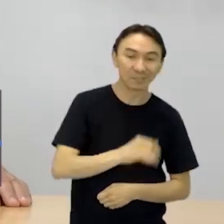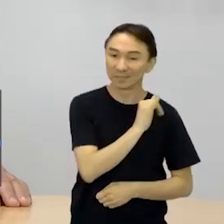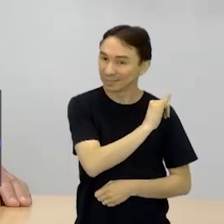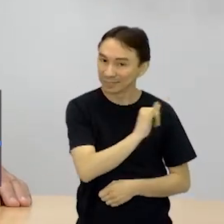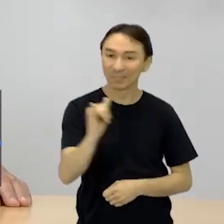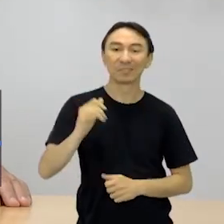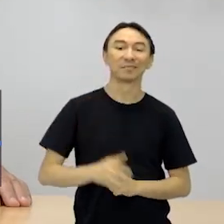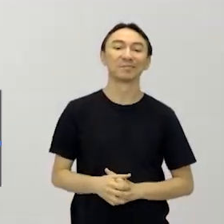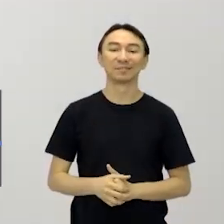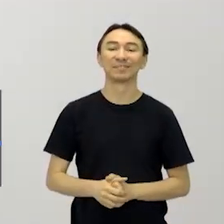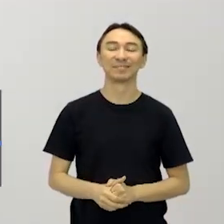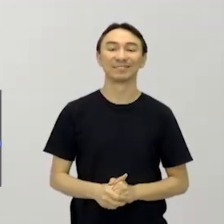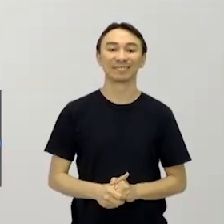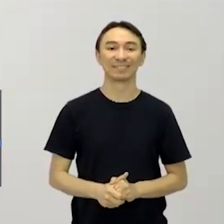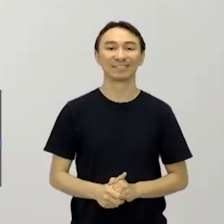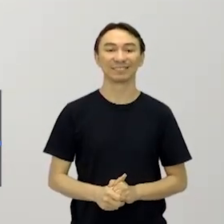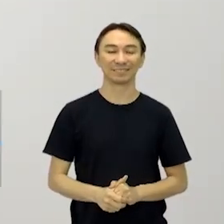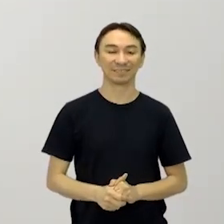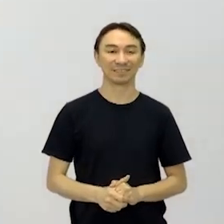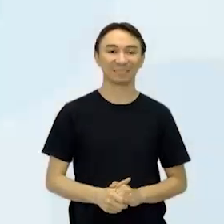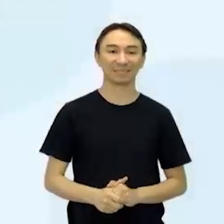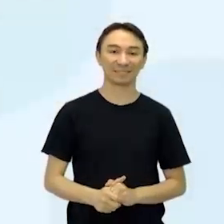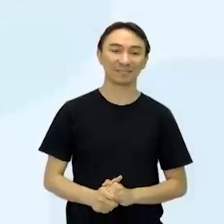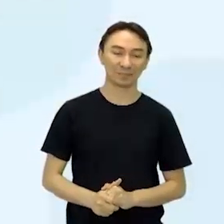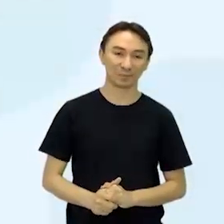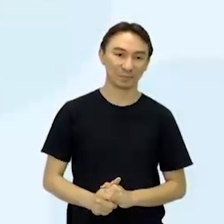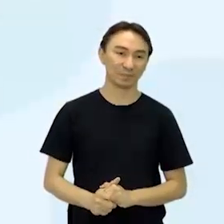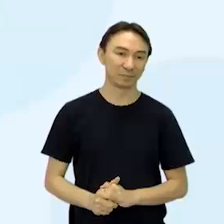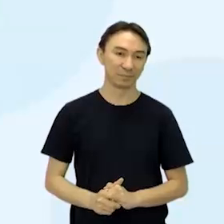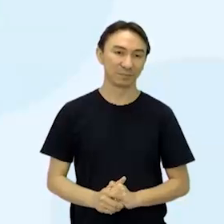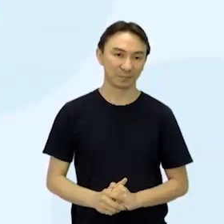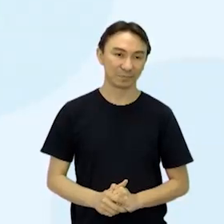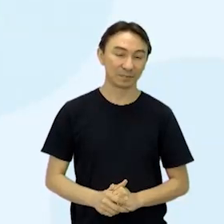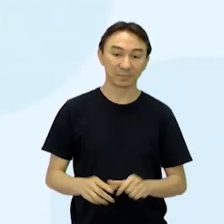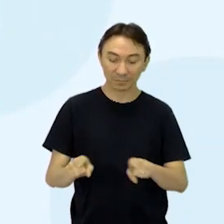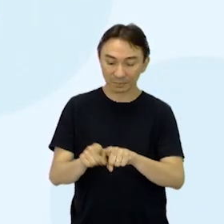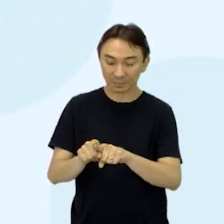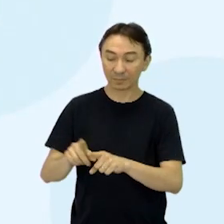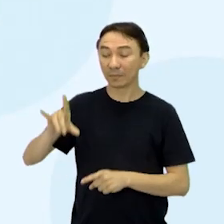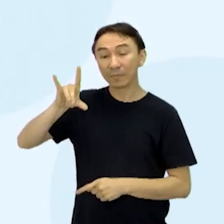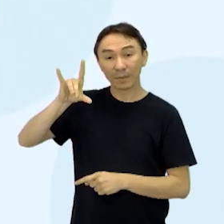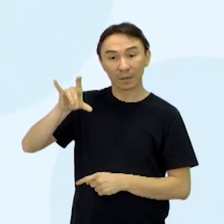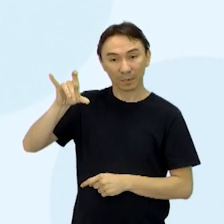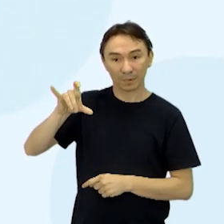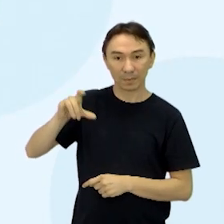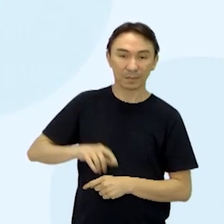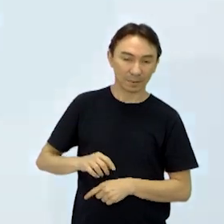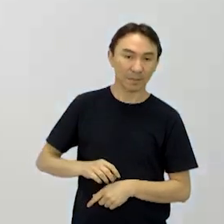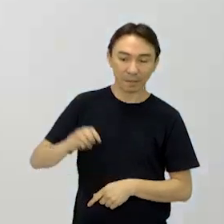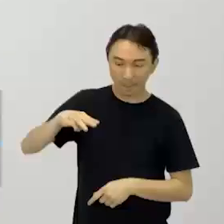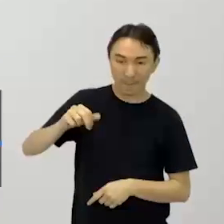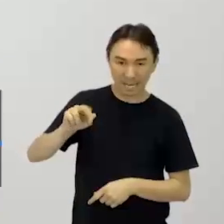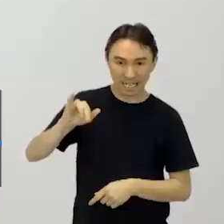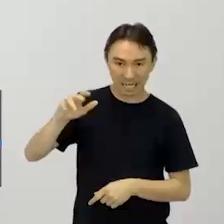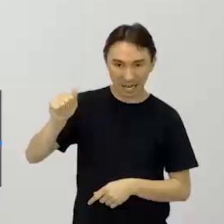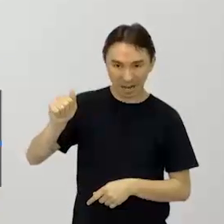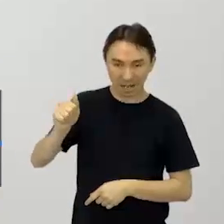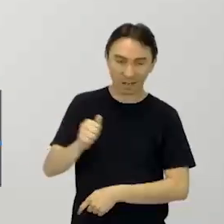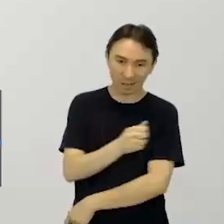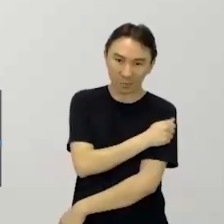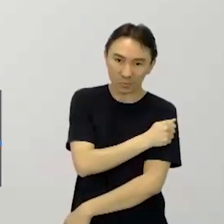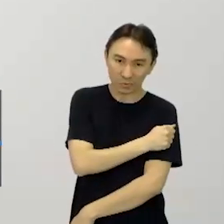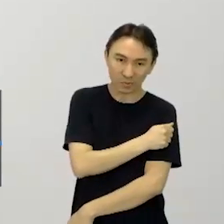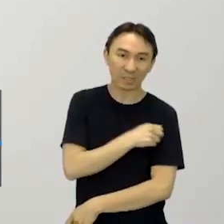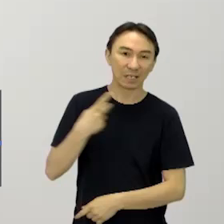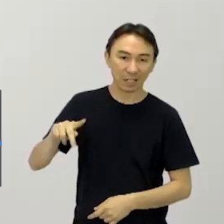vocês. Vamos ver aqui, Tony, então. A gente tem aqui no Instagram também a aluna Mariana Beatriz, da Escola Cândido Gonçalves Gomide, e o colega